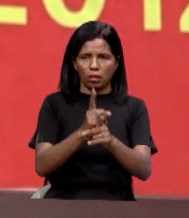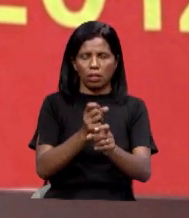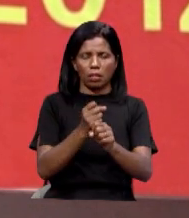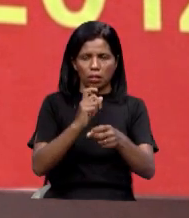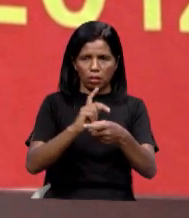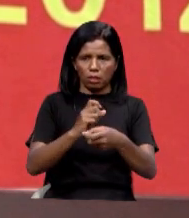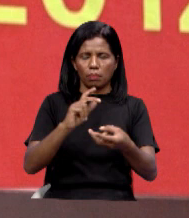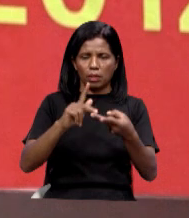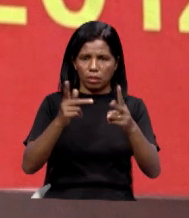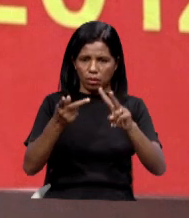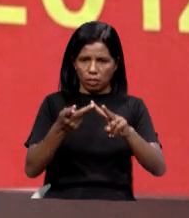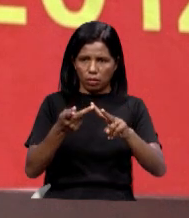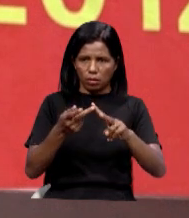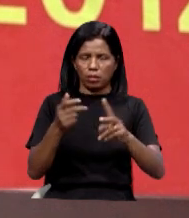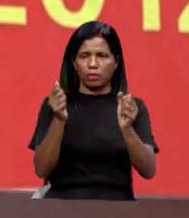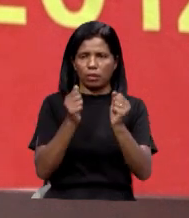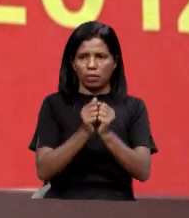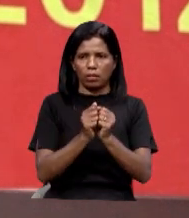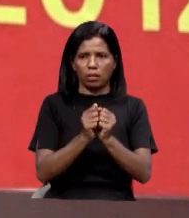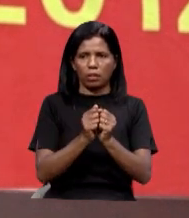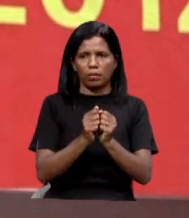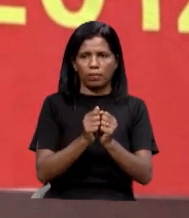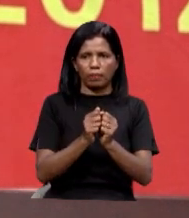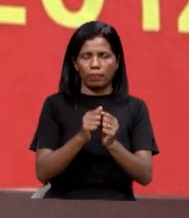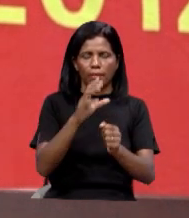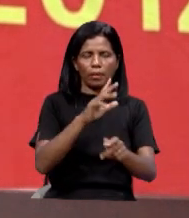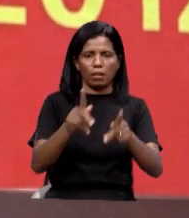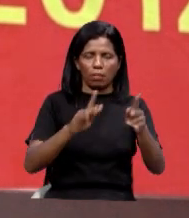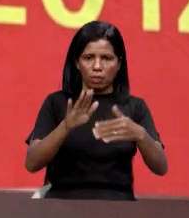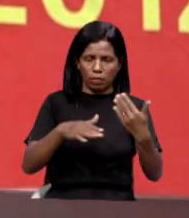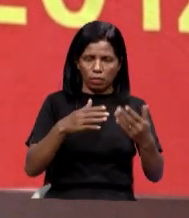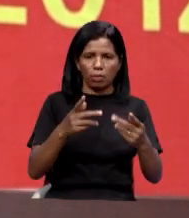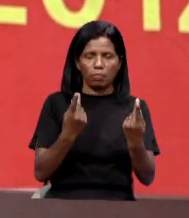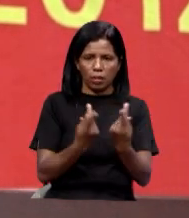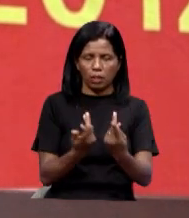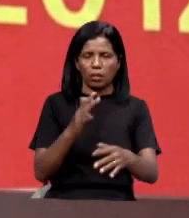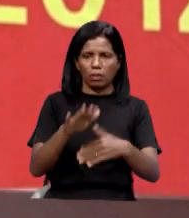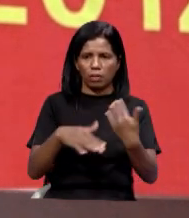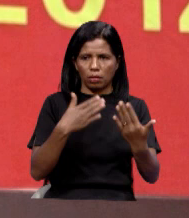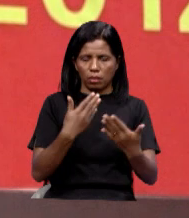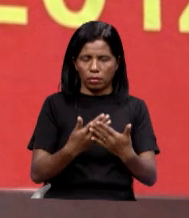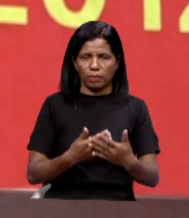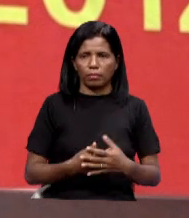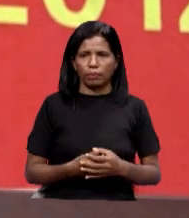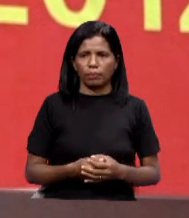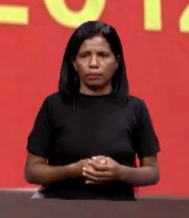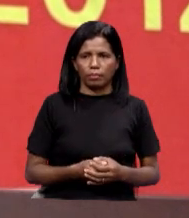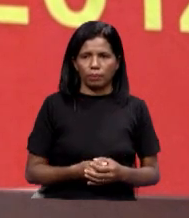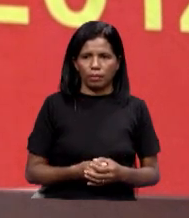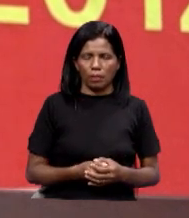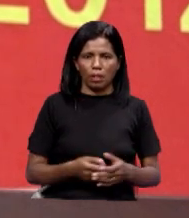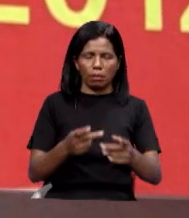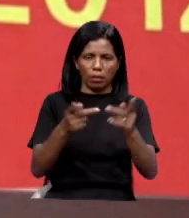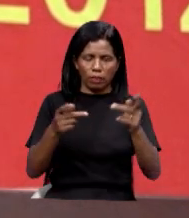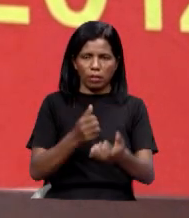parceria com stakeholders e a volta. Para a proteção da ambiente